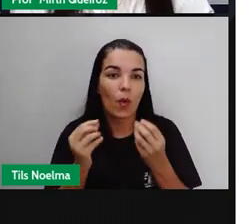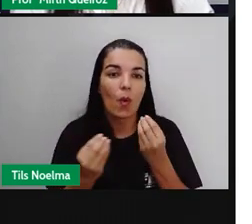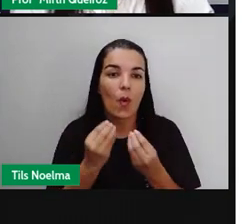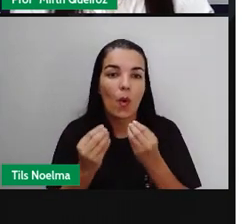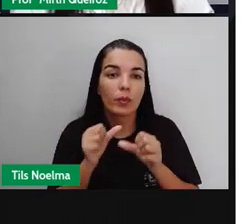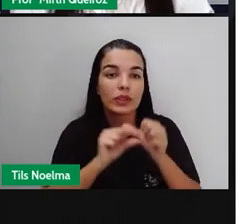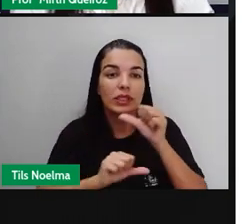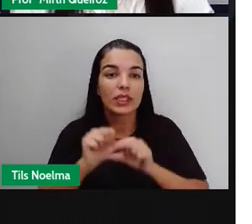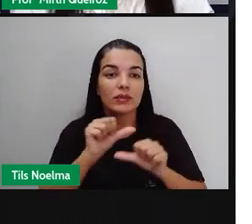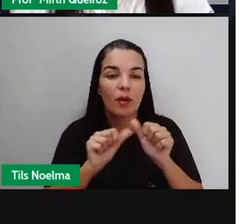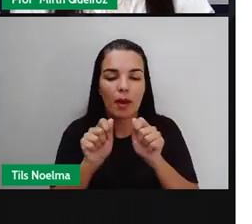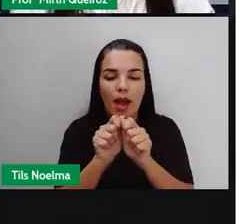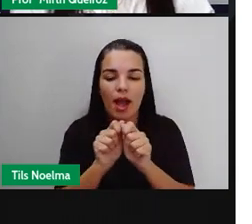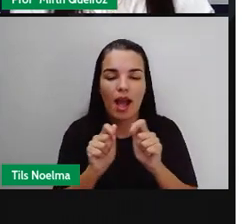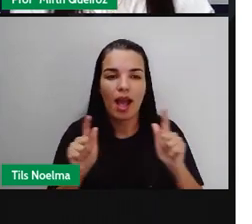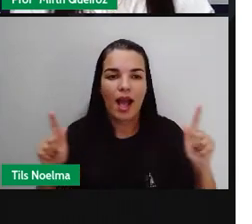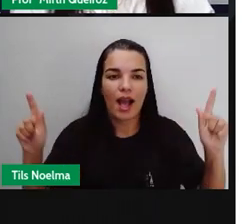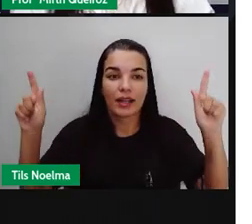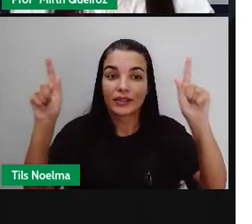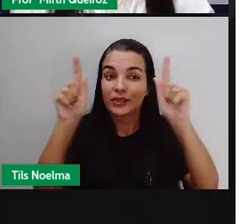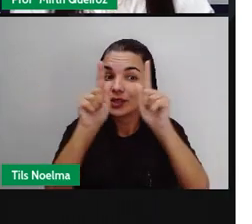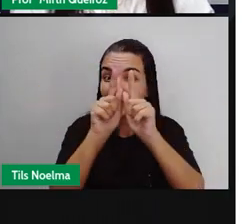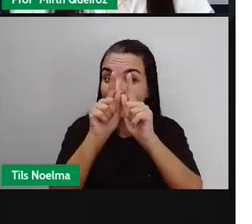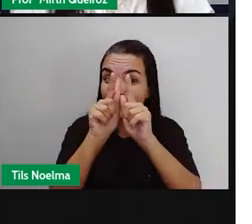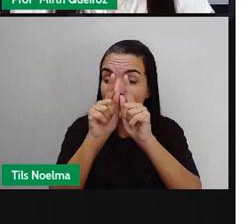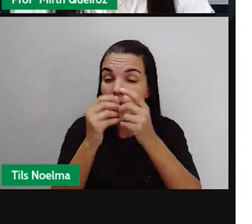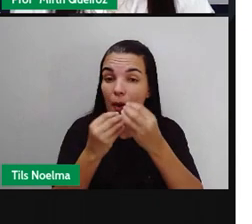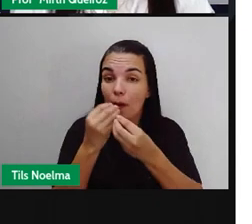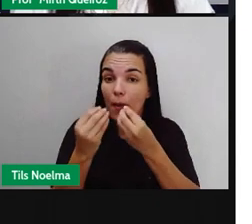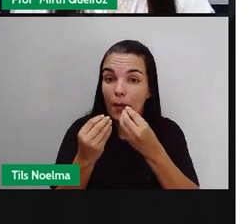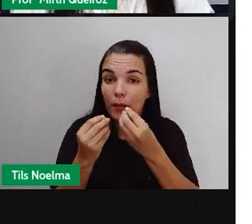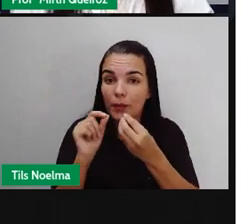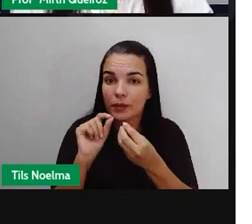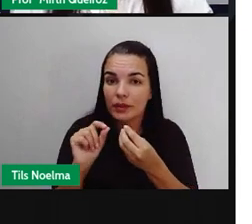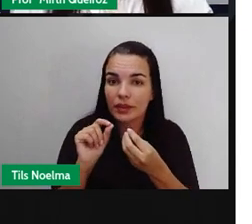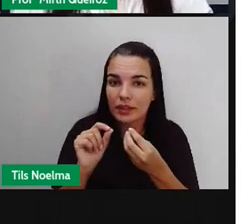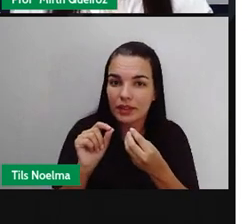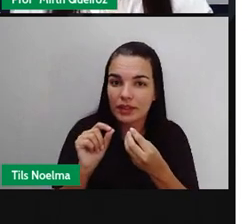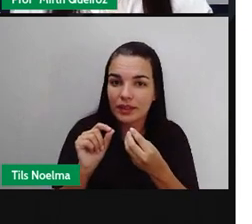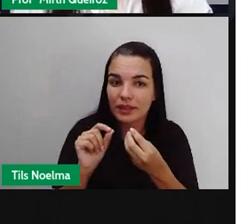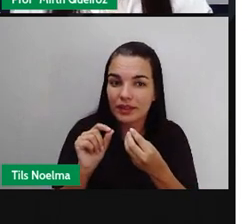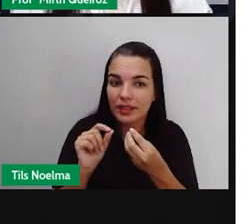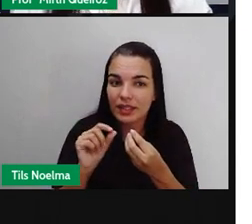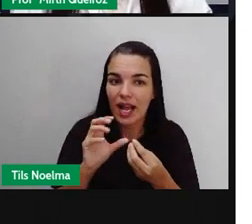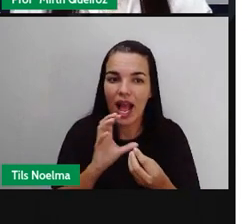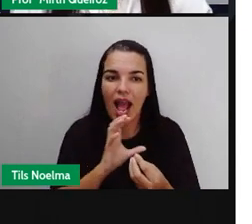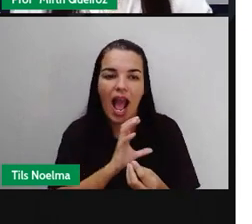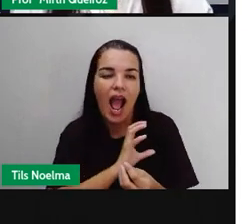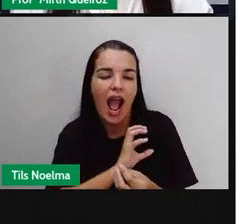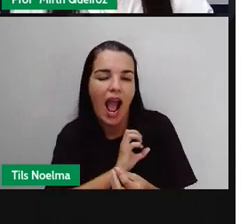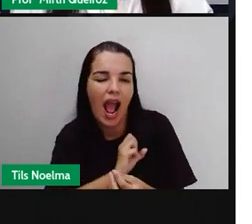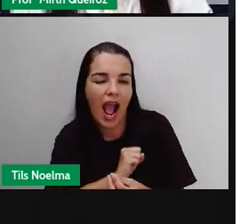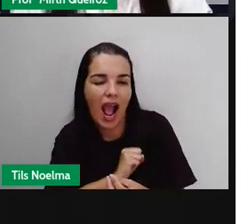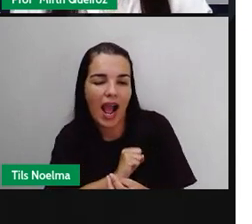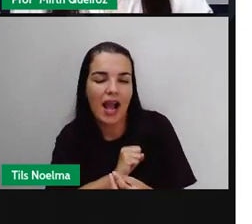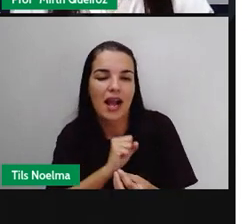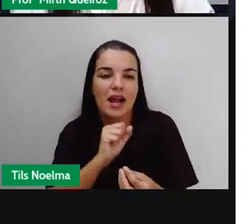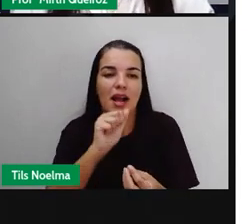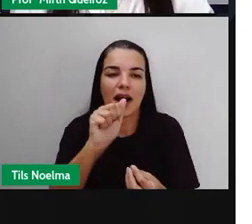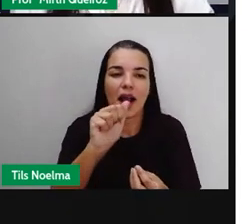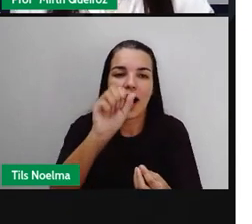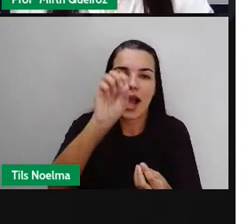um adjetivo? Substantivo, amor. Adjetivo, amoroso,